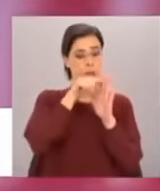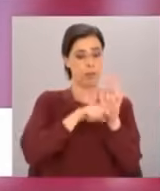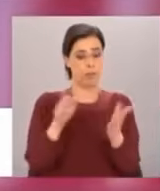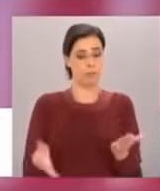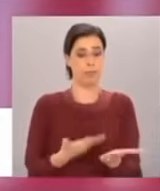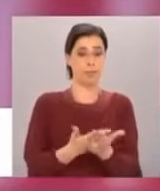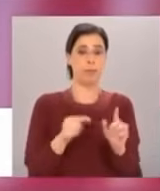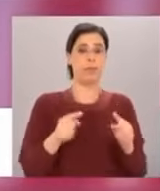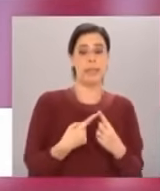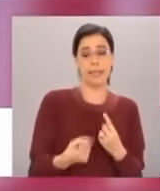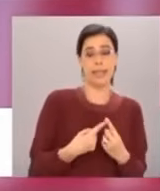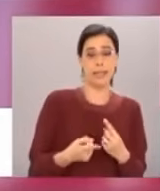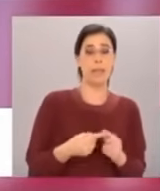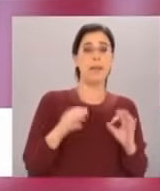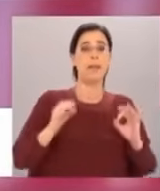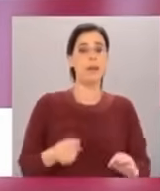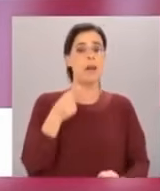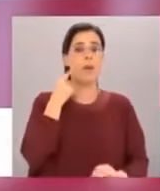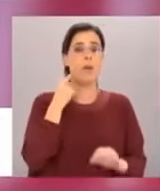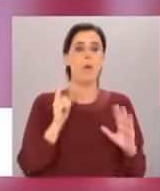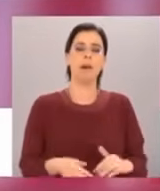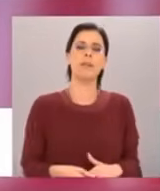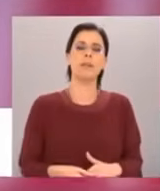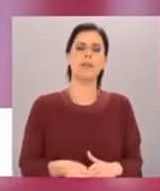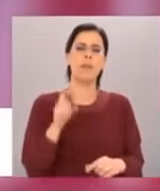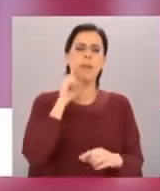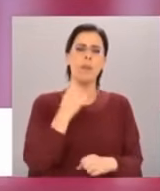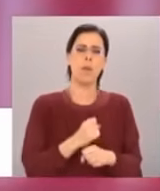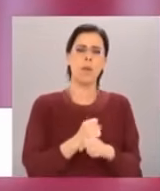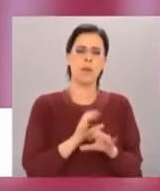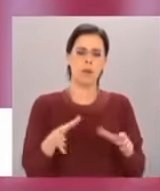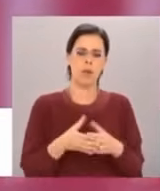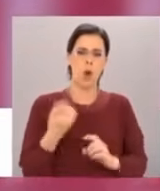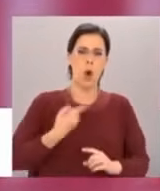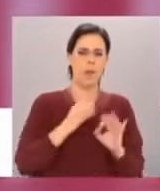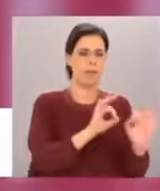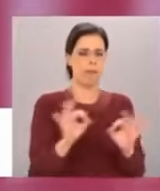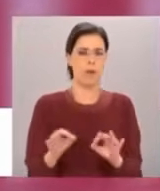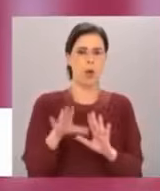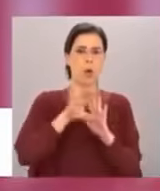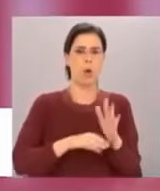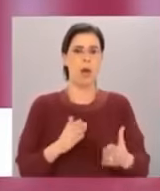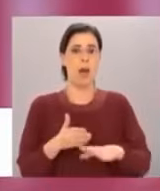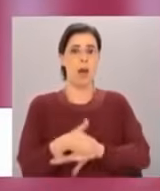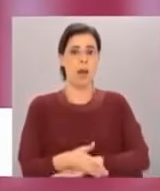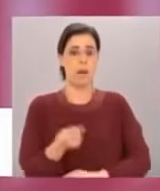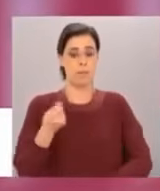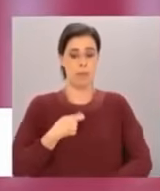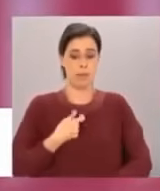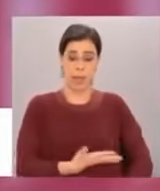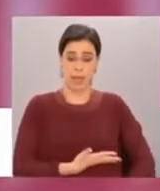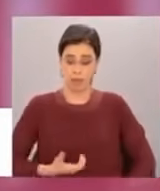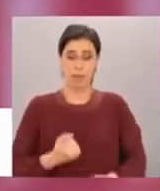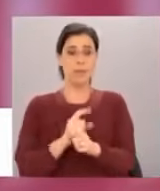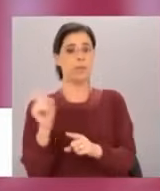que apresentaram esta esta semana para ser mais precisa na quarta-feira vende o trabalho comunitário é obrigatório como uma das condições de acesso ao subsídio